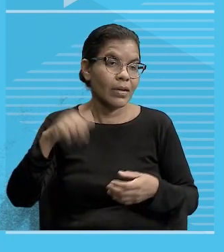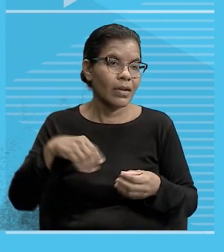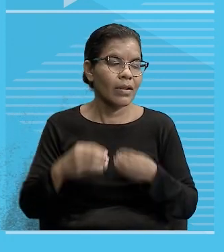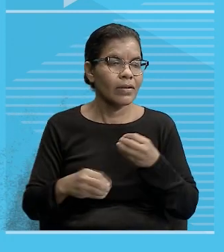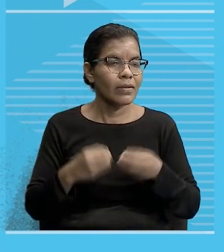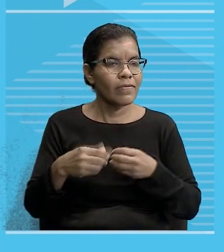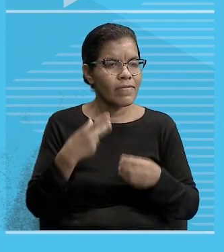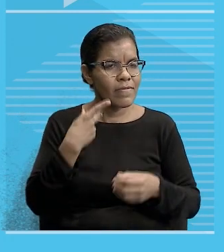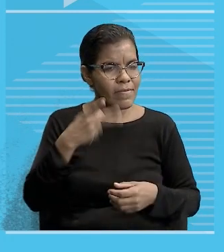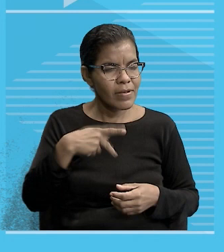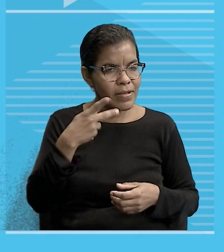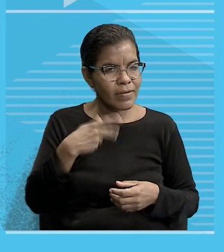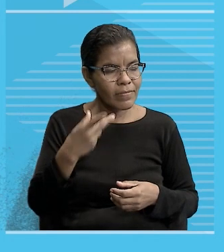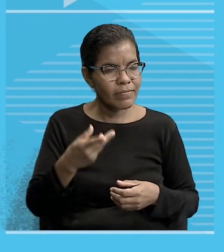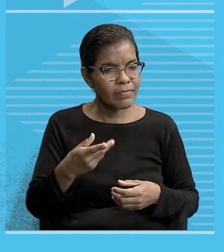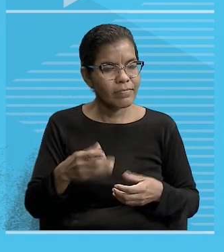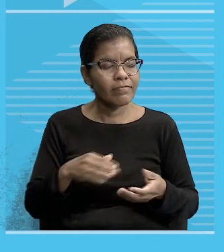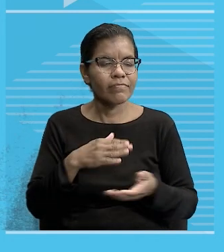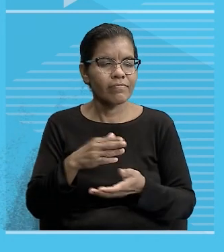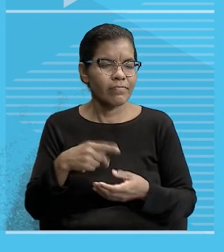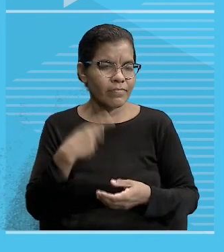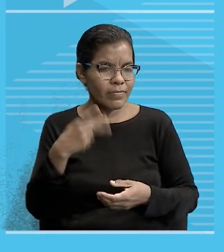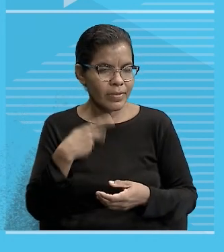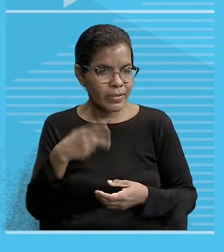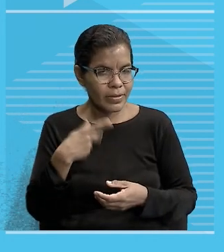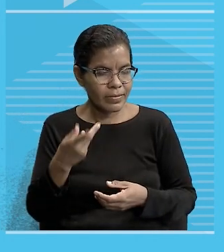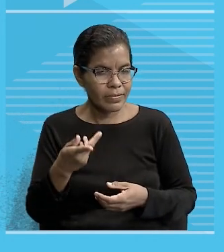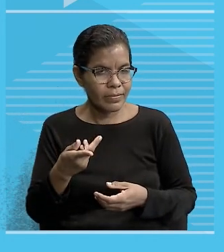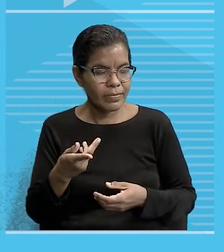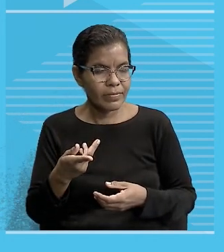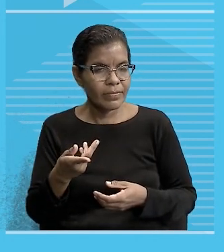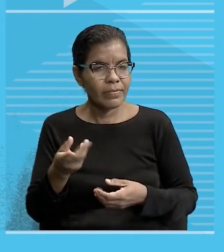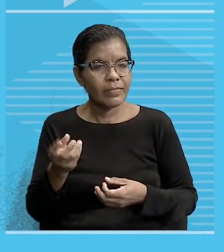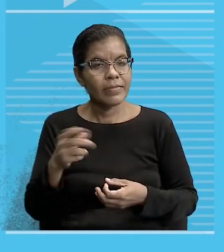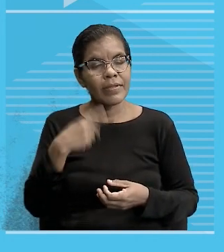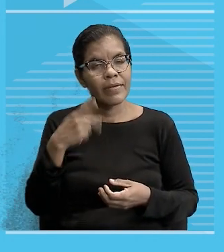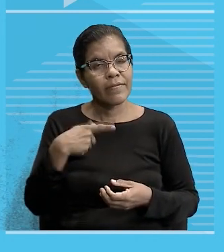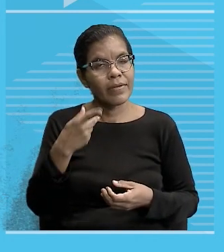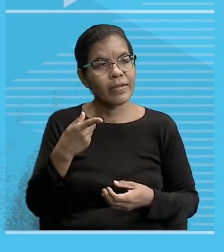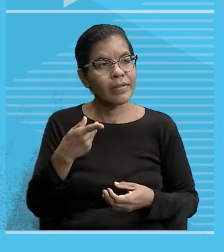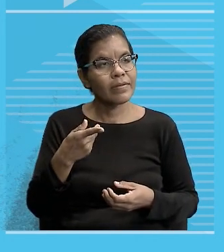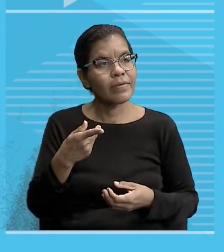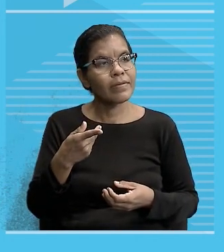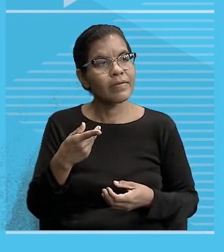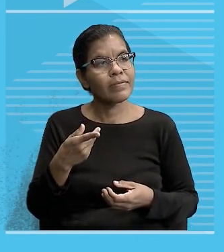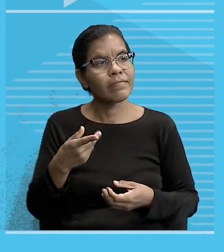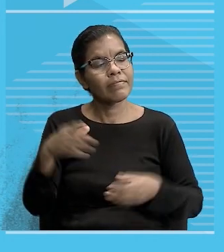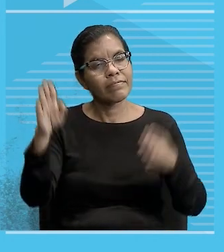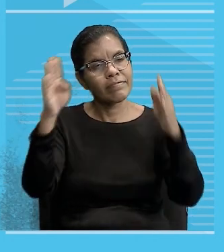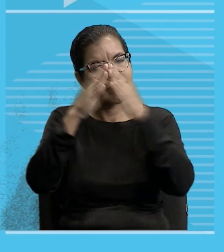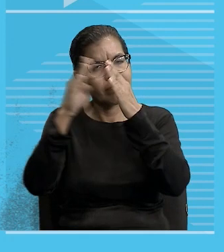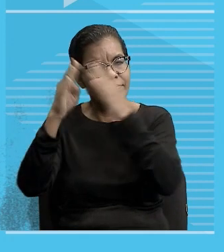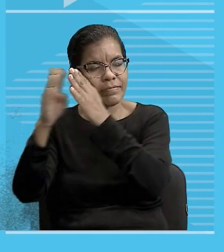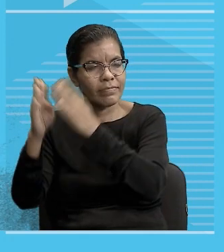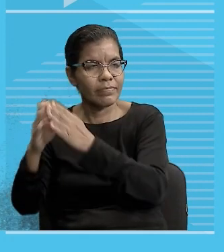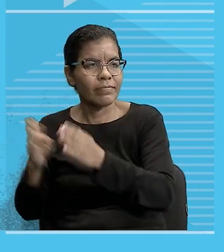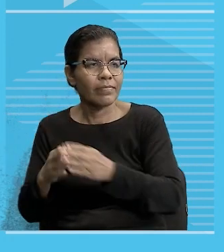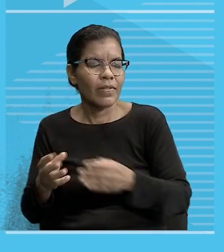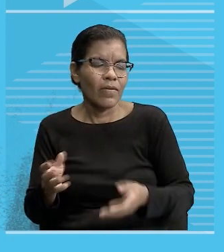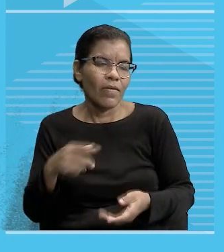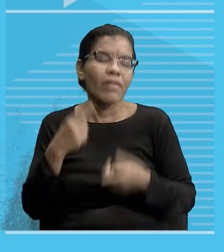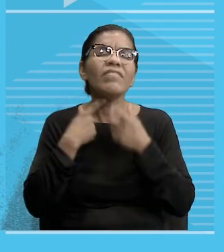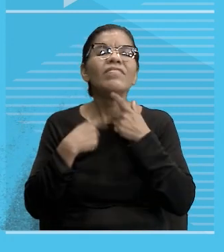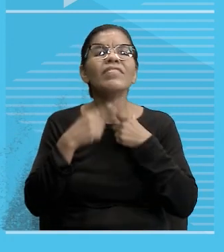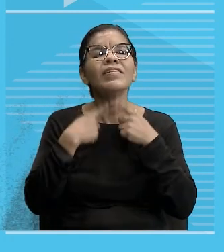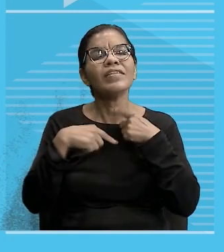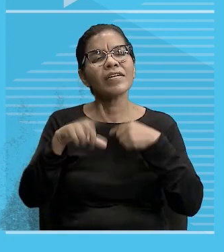você tá conversando tem um papo com sua amiga seu corpo está falando de casas Nossa tenho vontade de